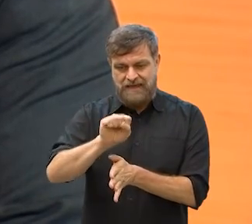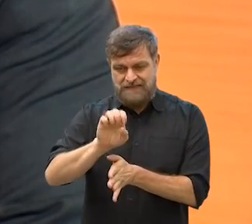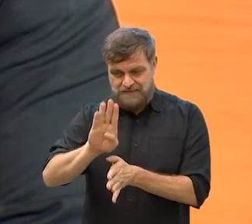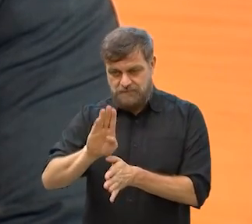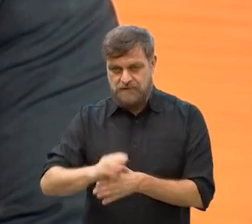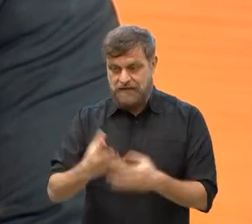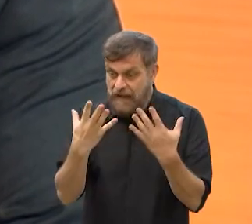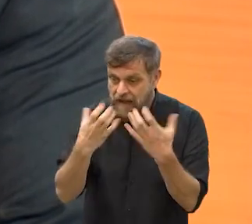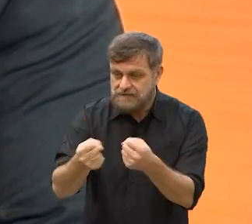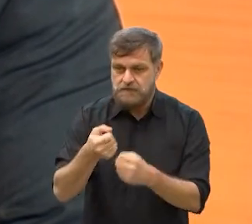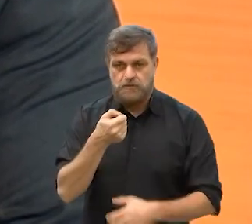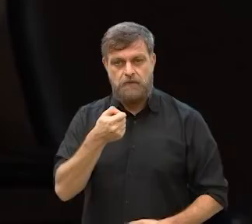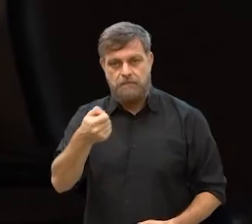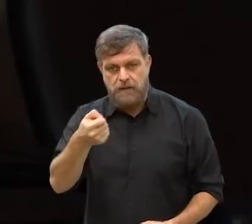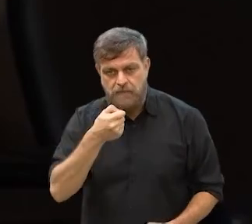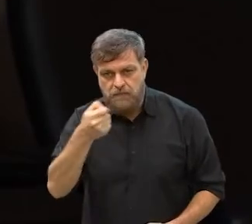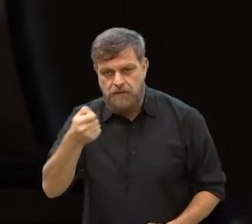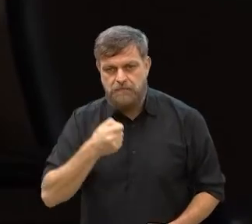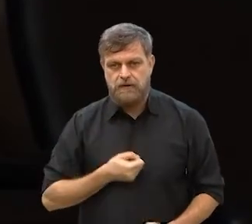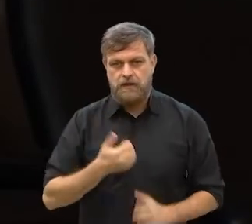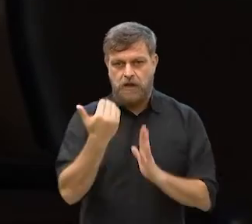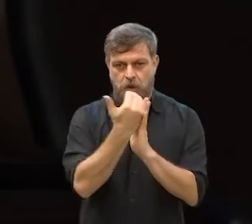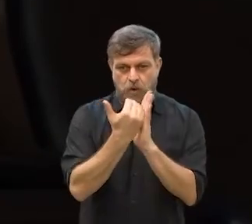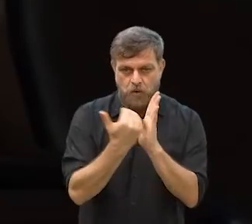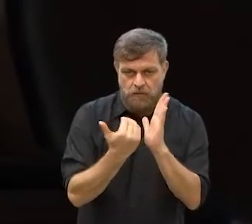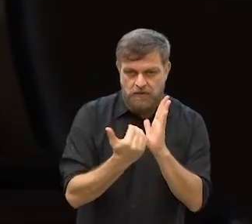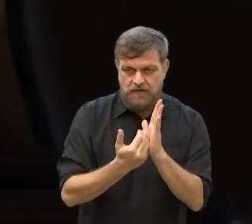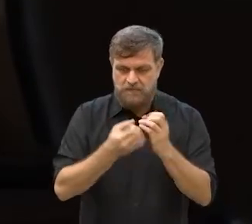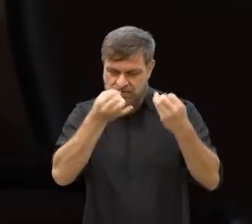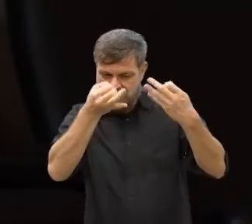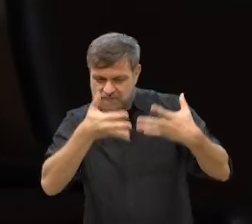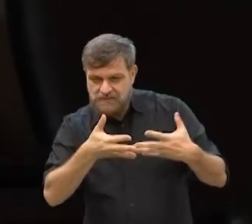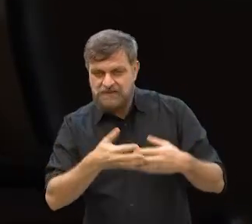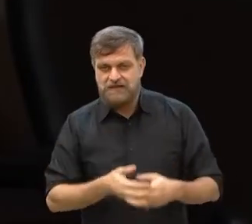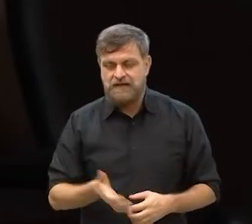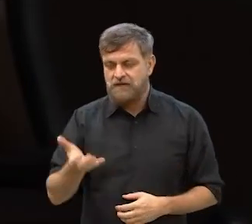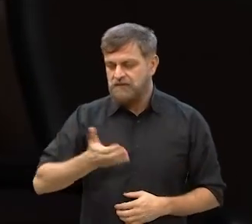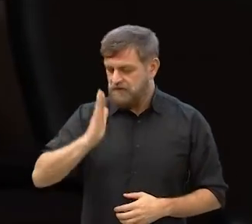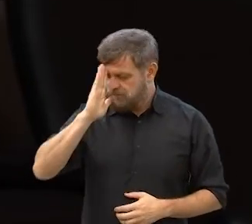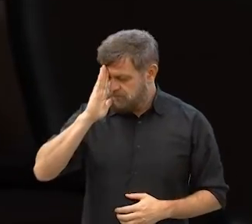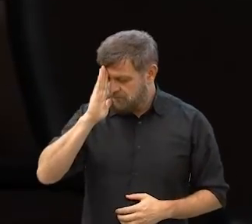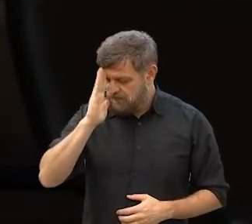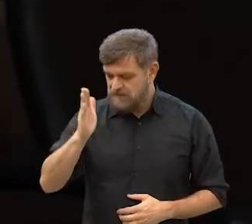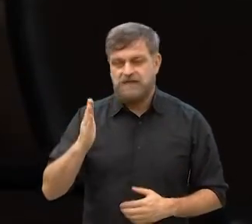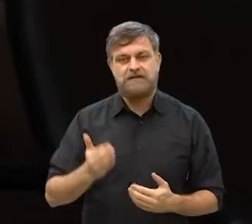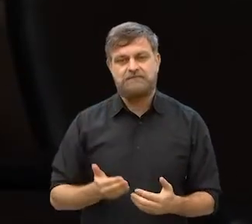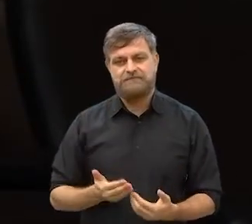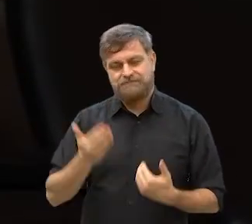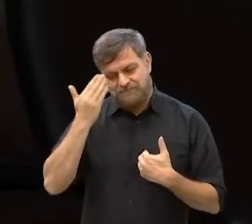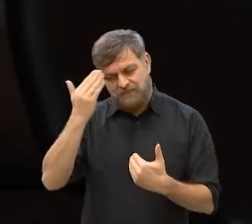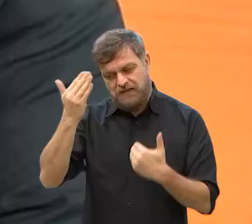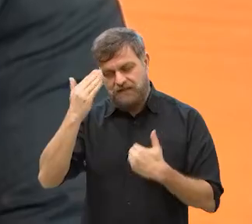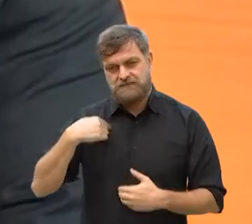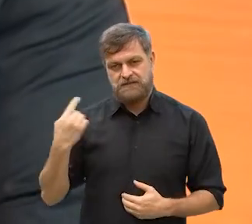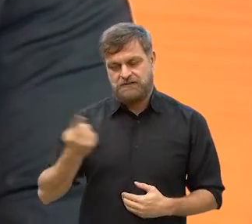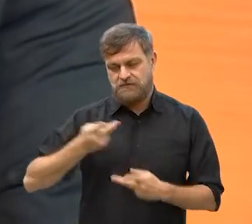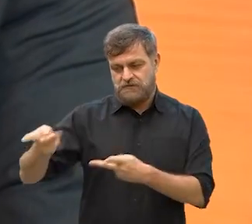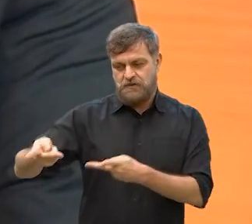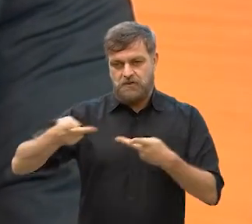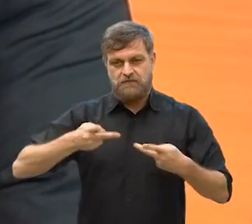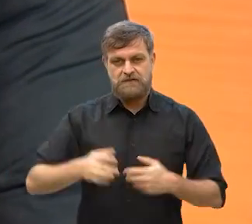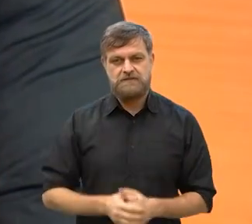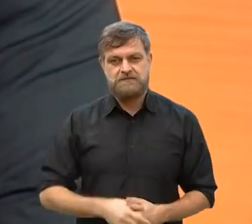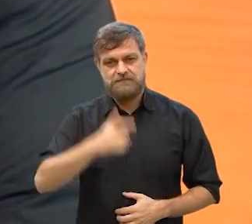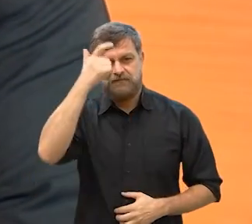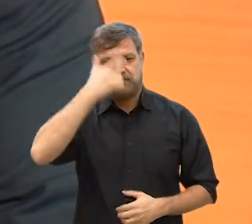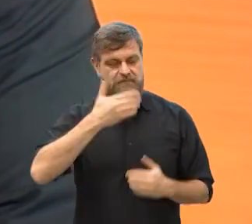mais uma vez falar aqui com a gente do programa Em Pauta. Por isso, vereador, eu quero já nesse início agradecer o senhor por aceitar nosso convite. Eu que